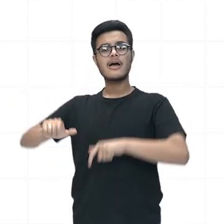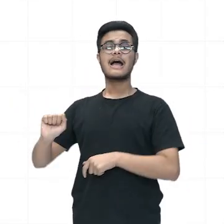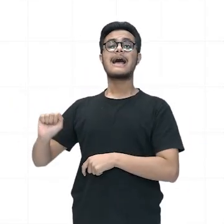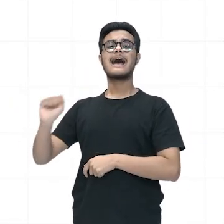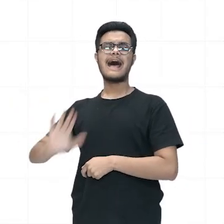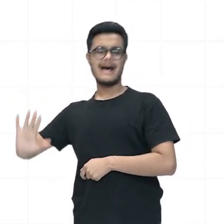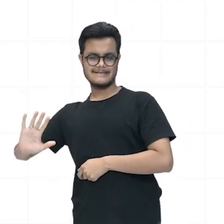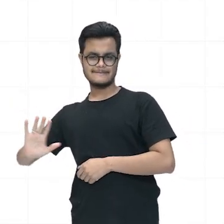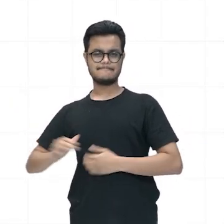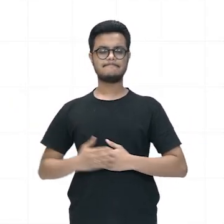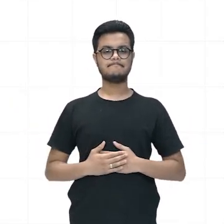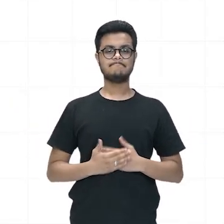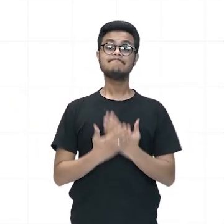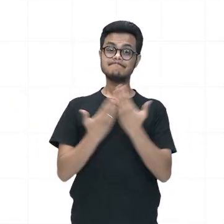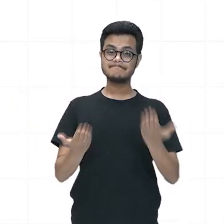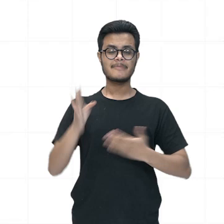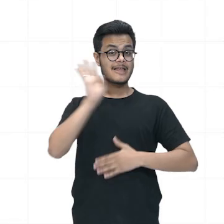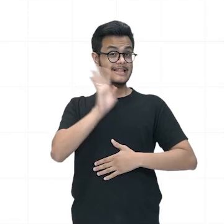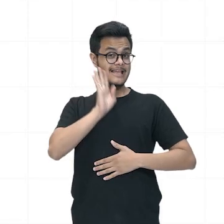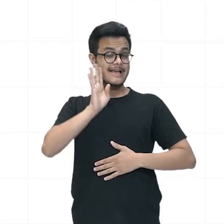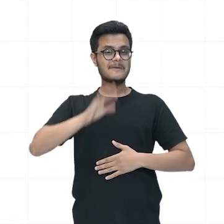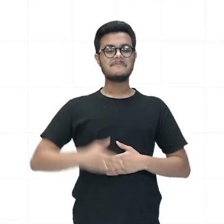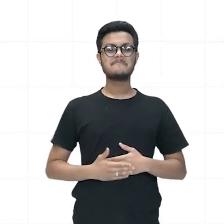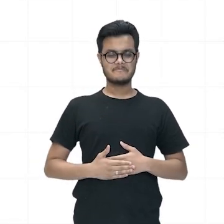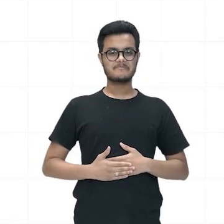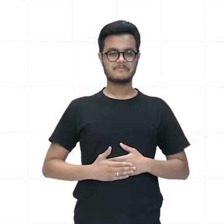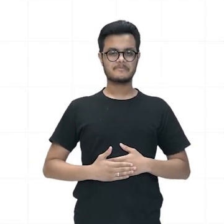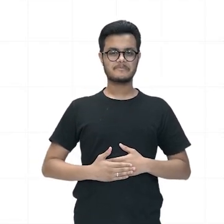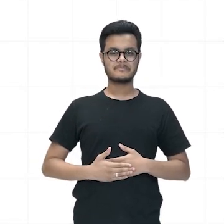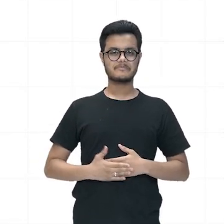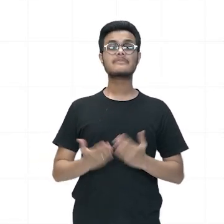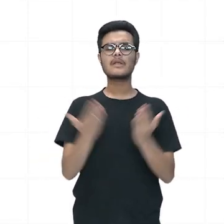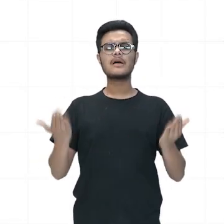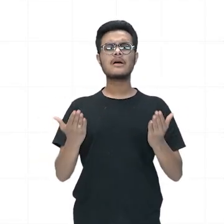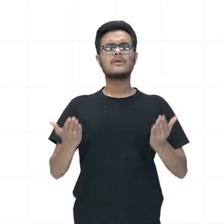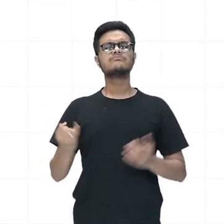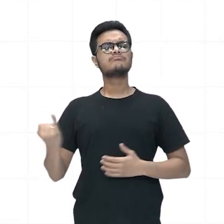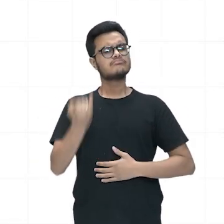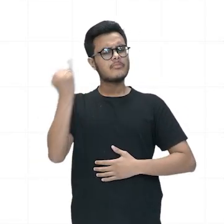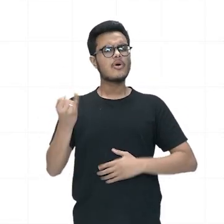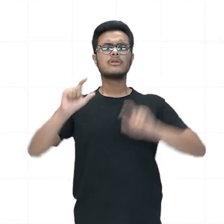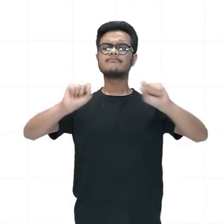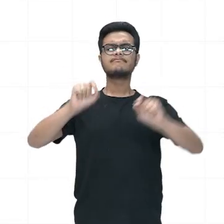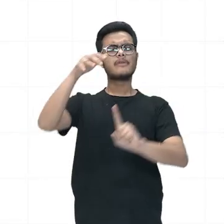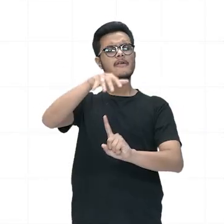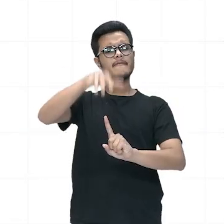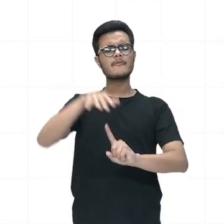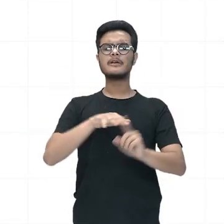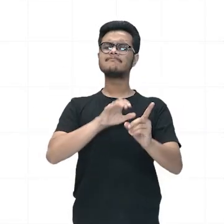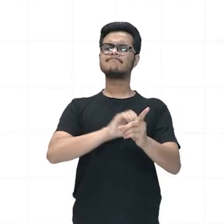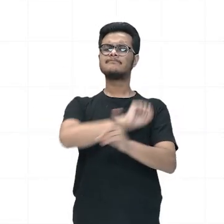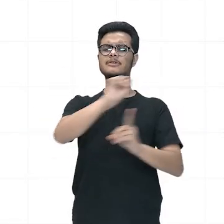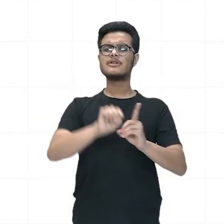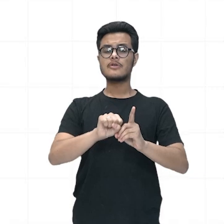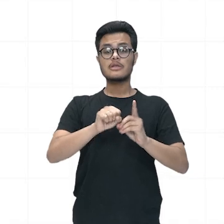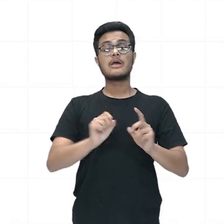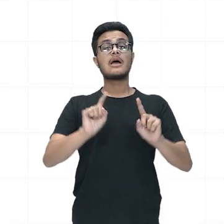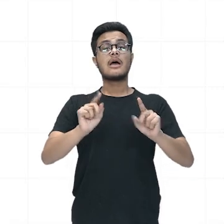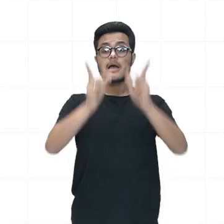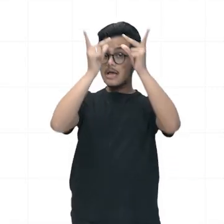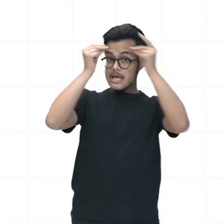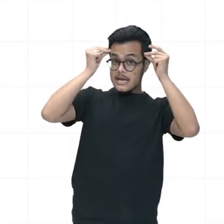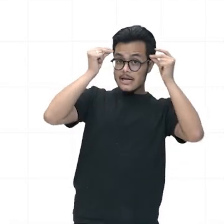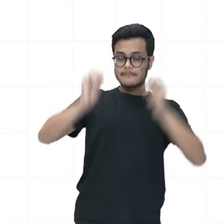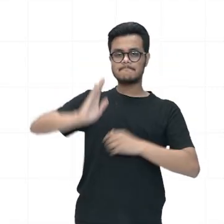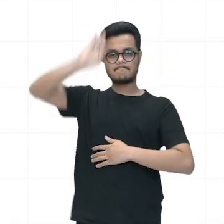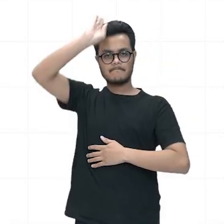Menor. Então, olha só, observa comigo, então, a importância, desse legado greco-romano. Quando a gente fala de